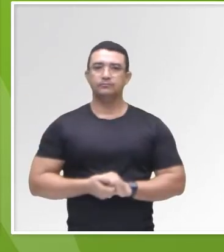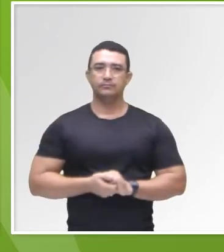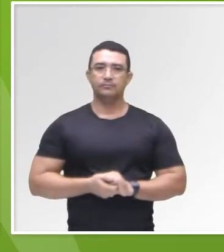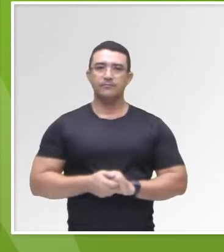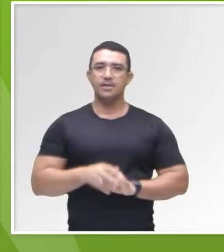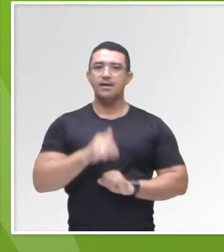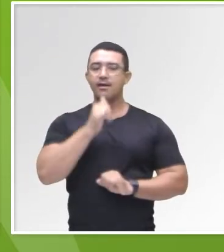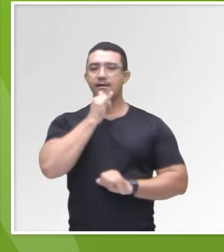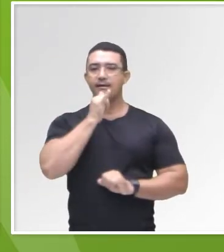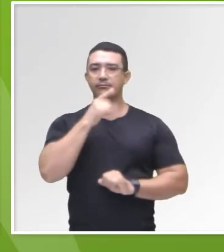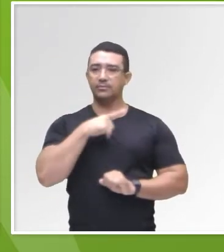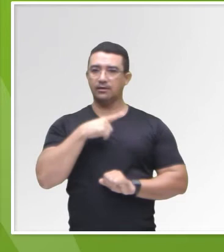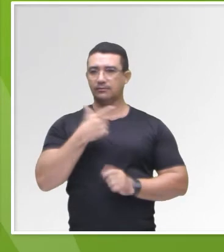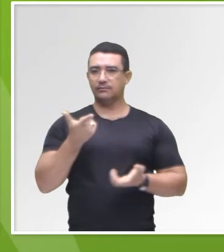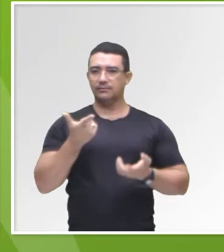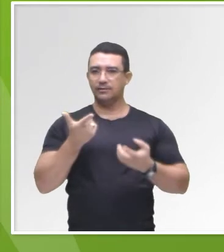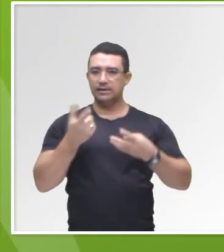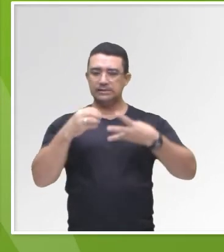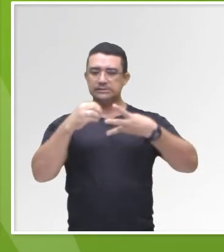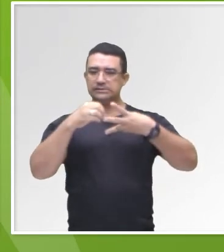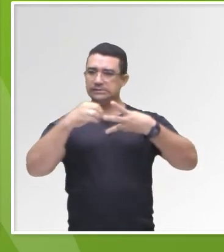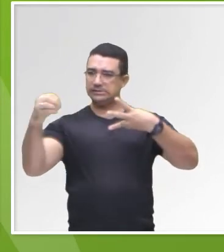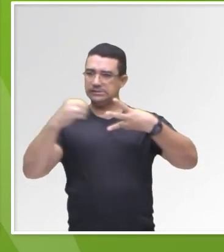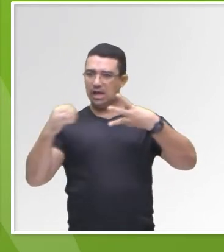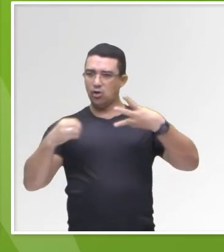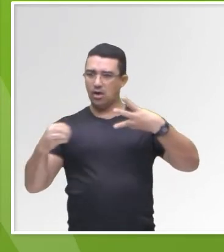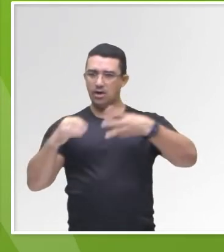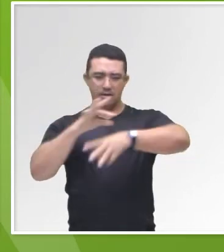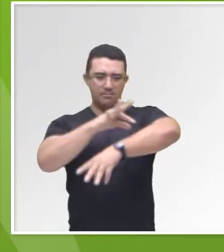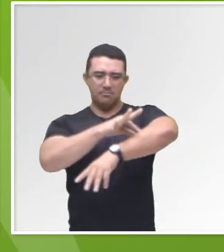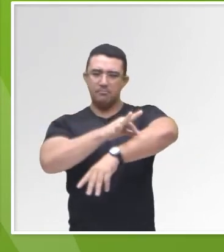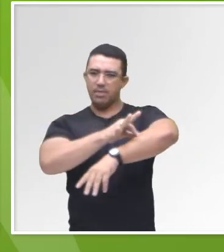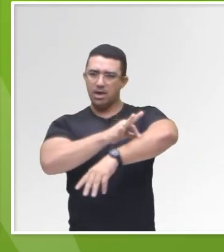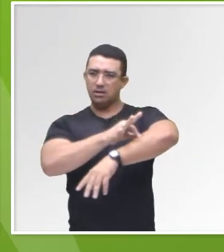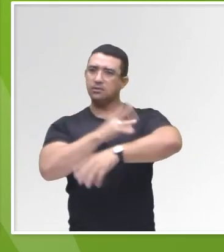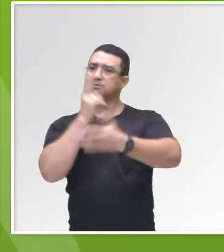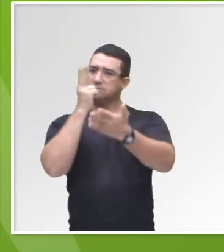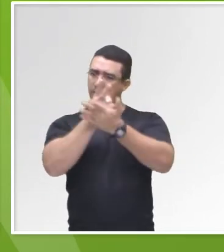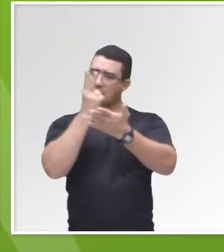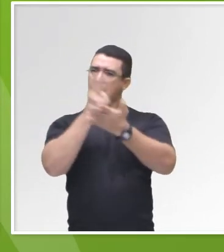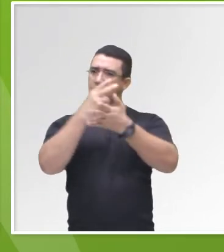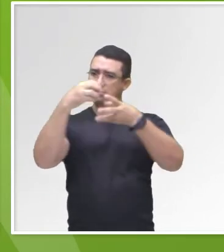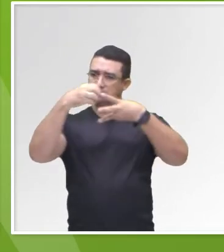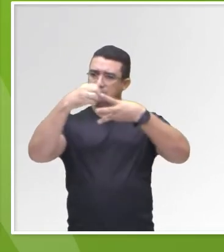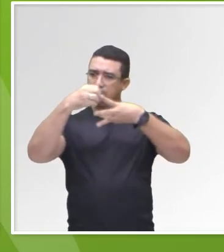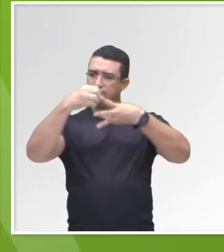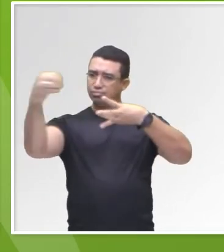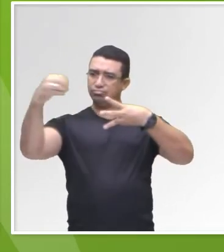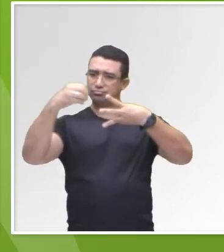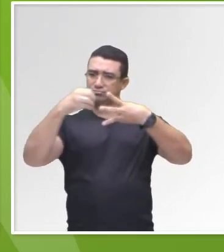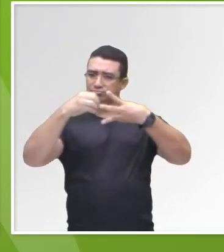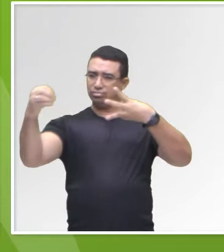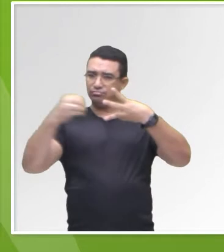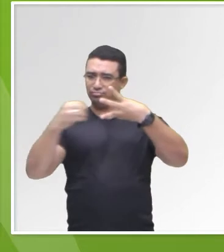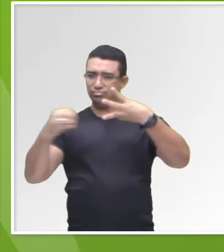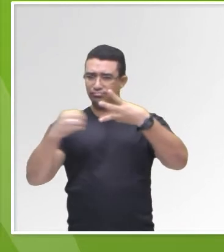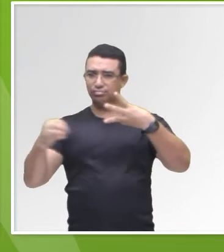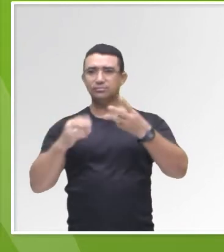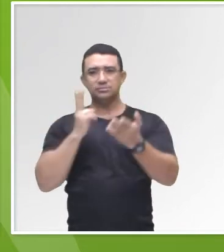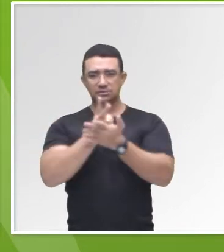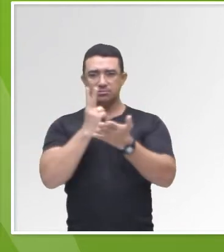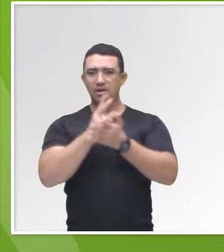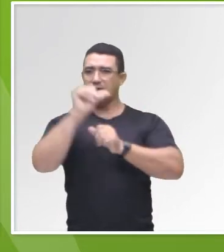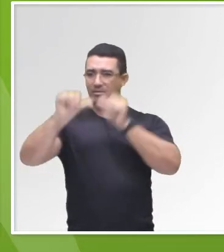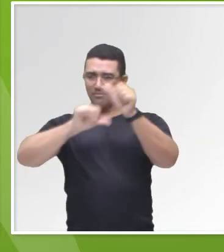células da pele, elas estão em constante renovação. Então, elas vão estar se dividindo, né, para que elas possam renovar o